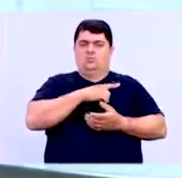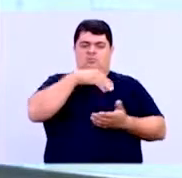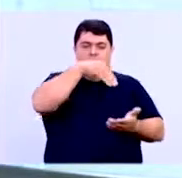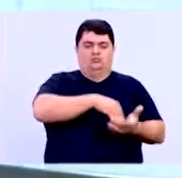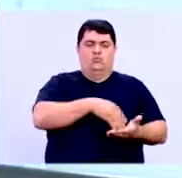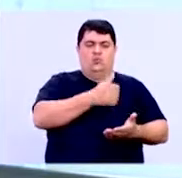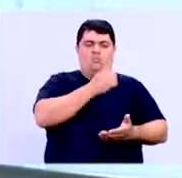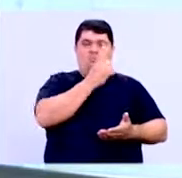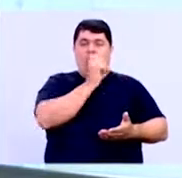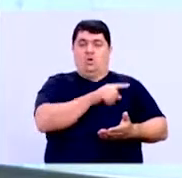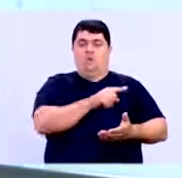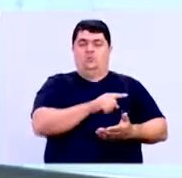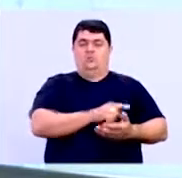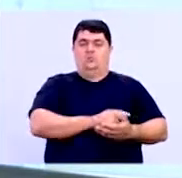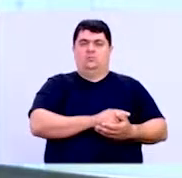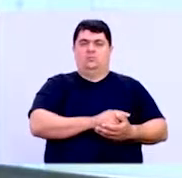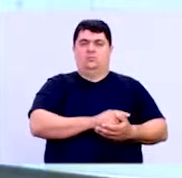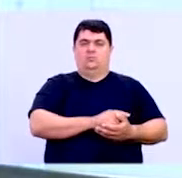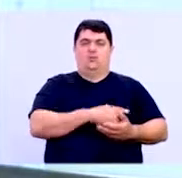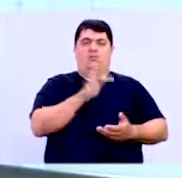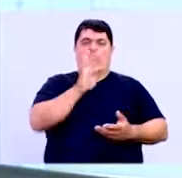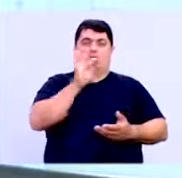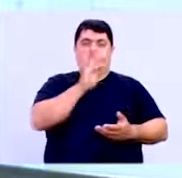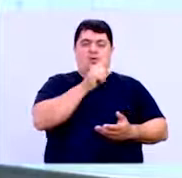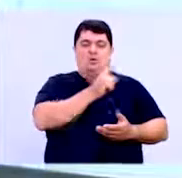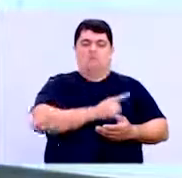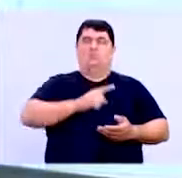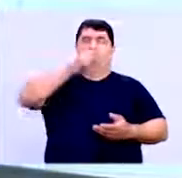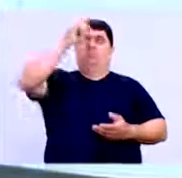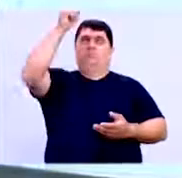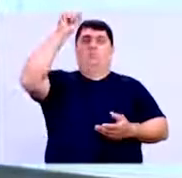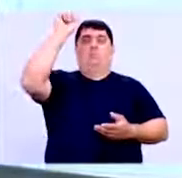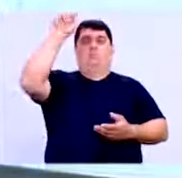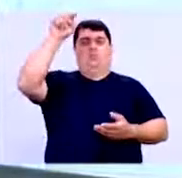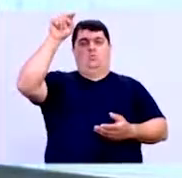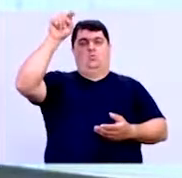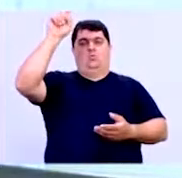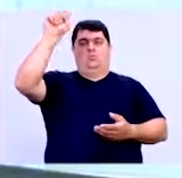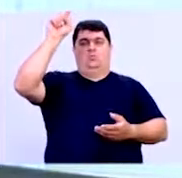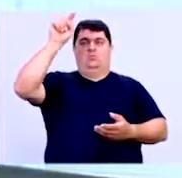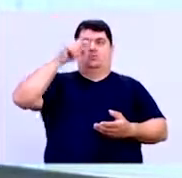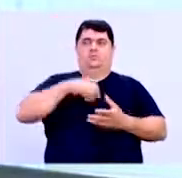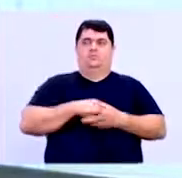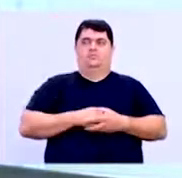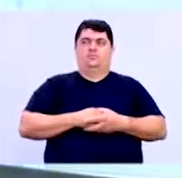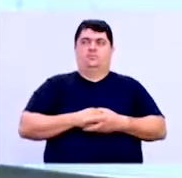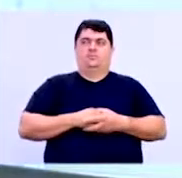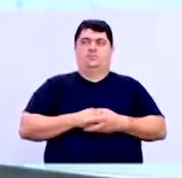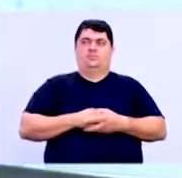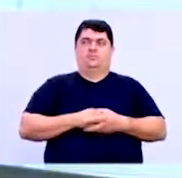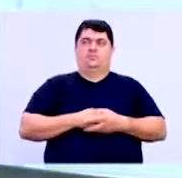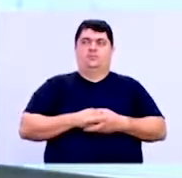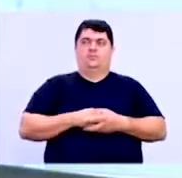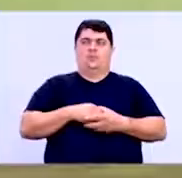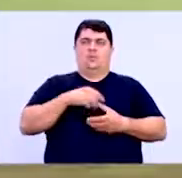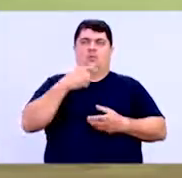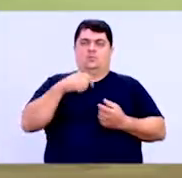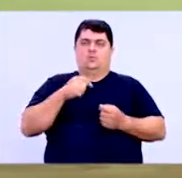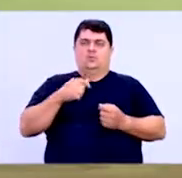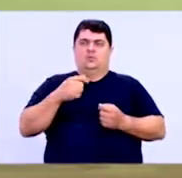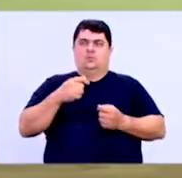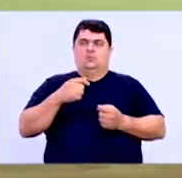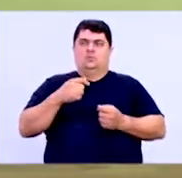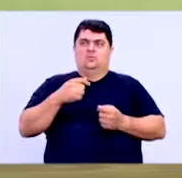janeiro, 31 de janeiro. No mês de fevereiro, R$1.000 vira o saldo inicial. É, estou perguntando, não entra na cabeça ter que somar duas vezes